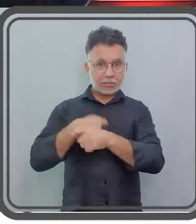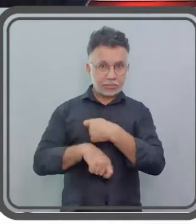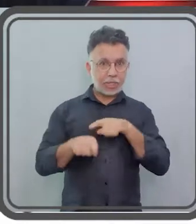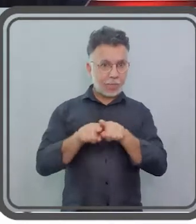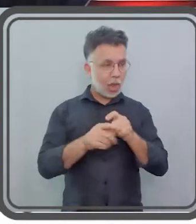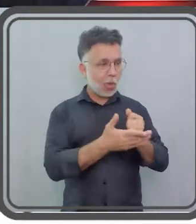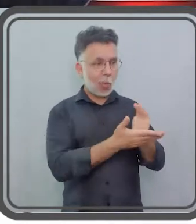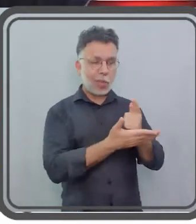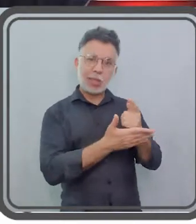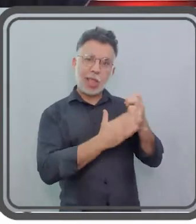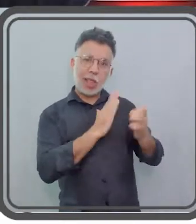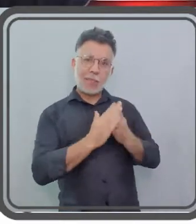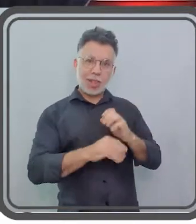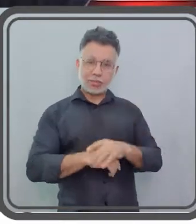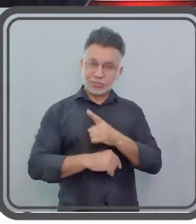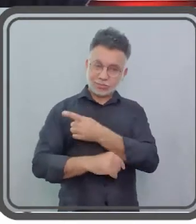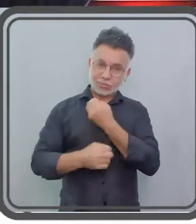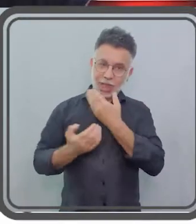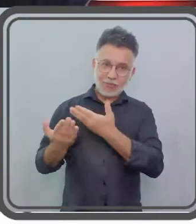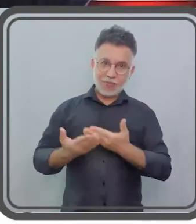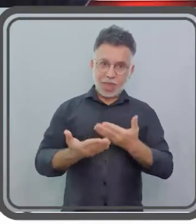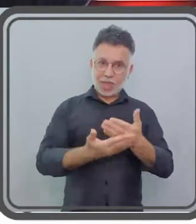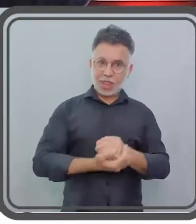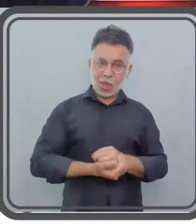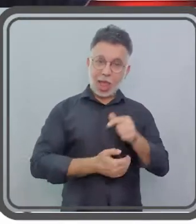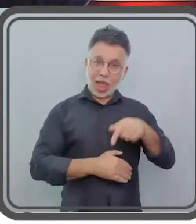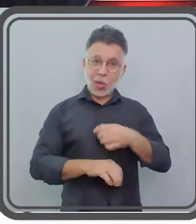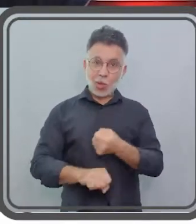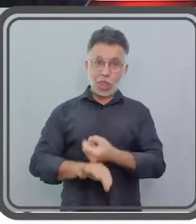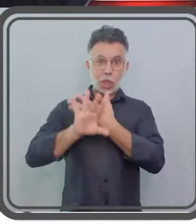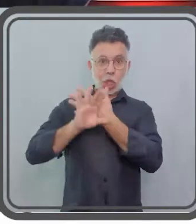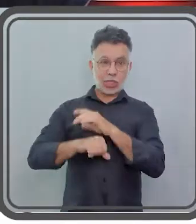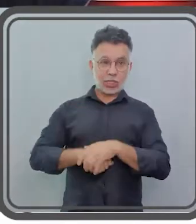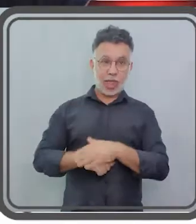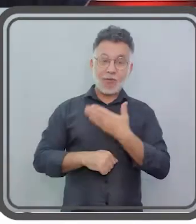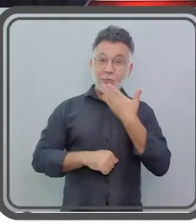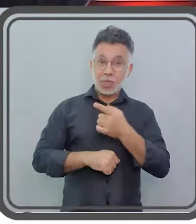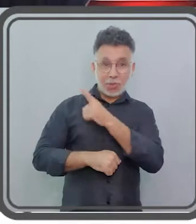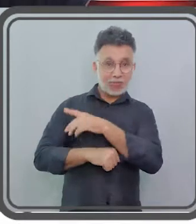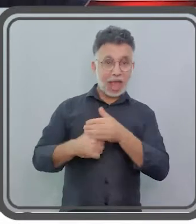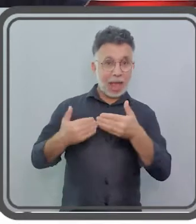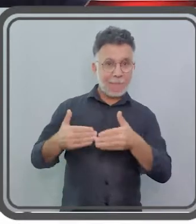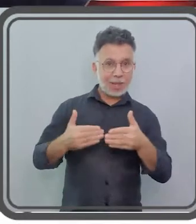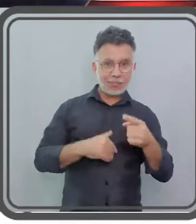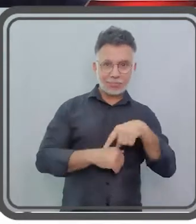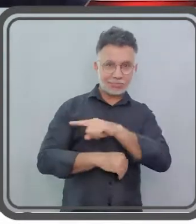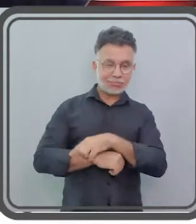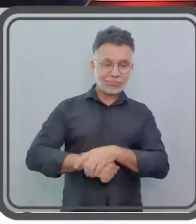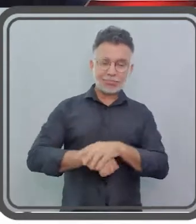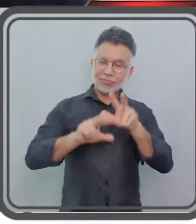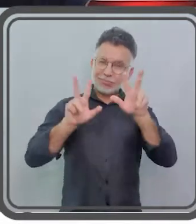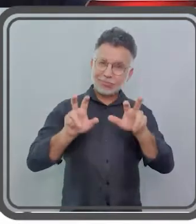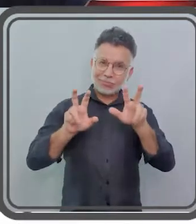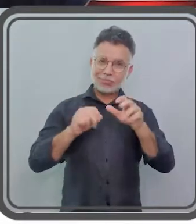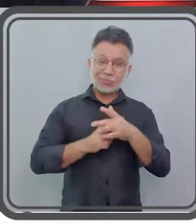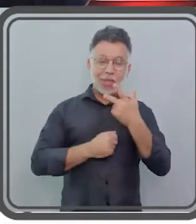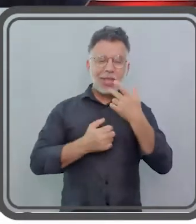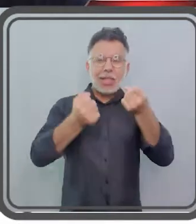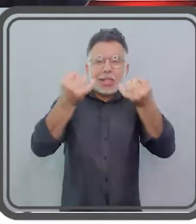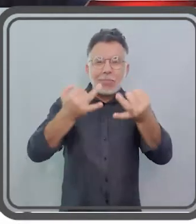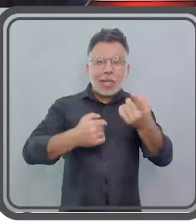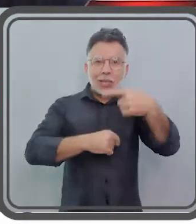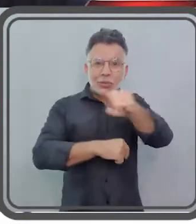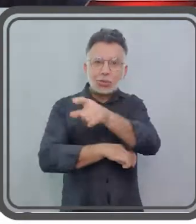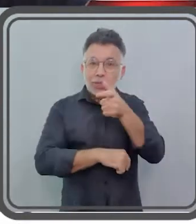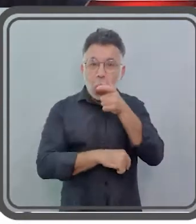aquisições. Nestor, seja muito bem-vindo, então, ao Intalks. Vou pedir para você abrir um pouquinho aqui da pauta, né, falando, explicando para a nossa